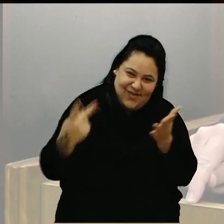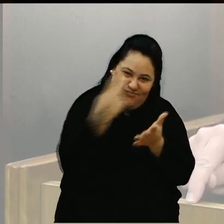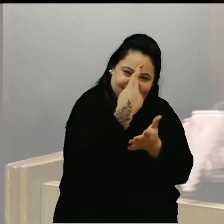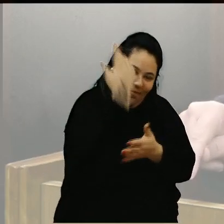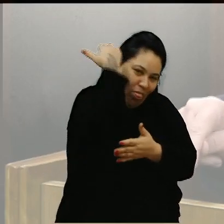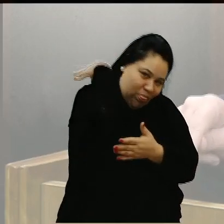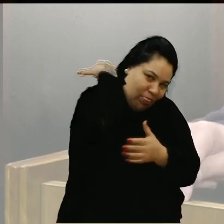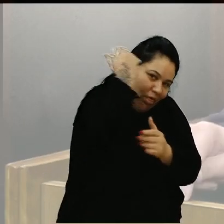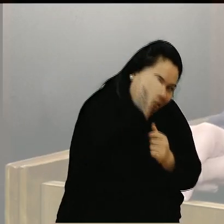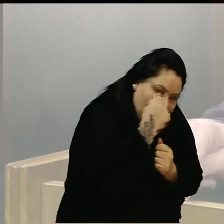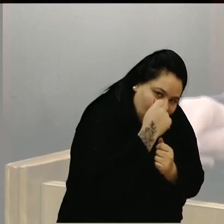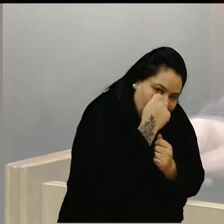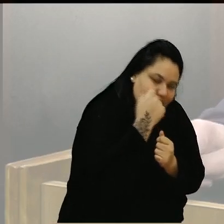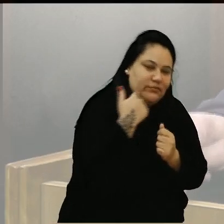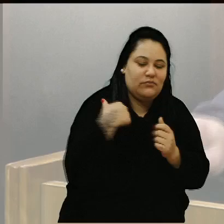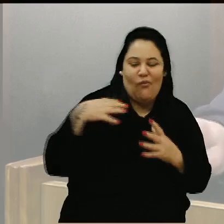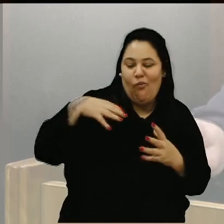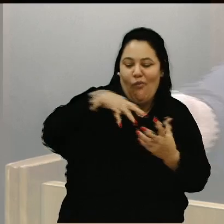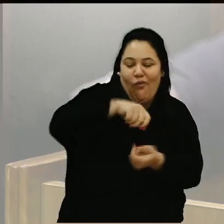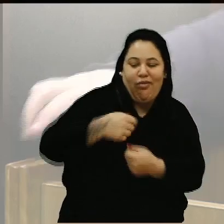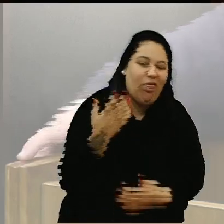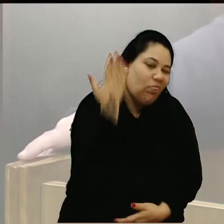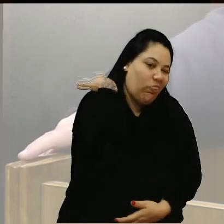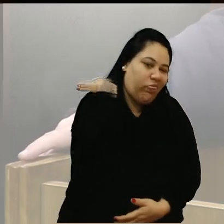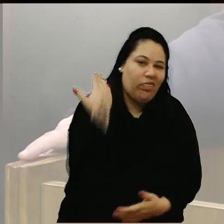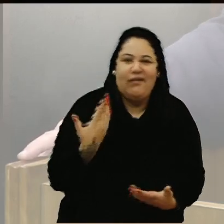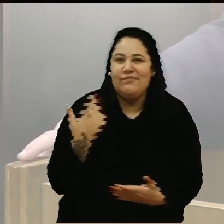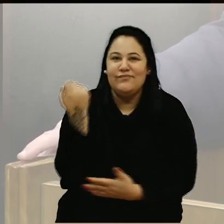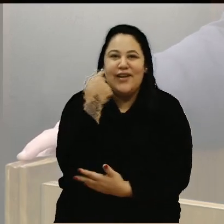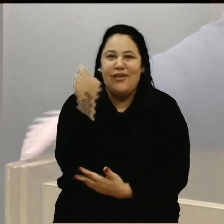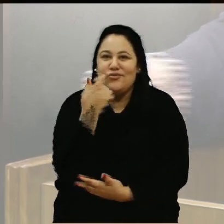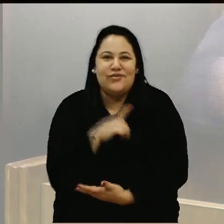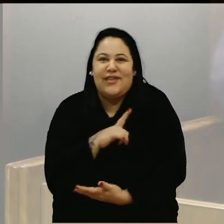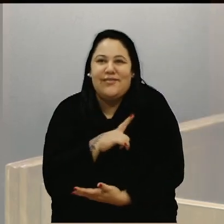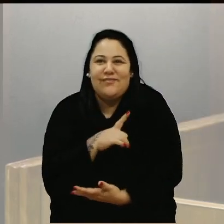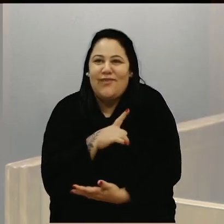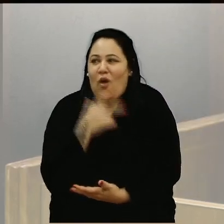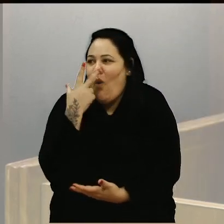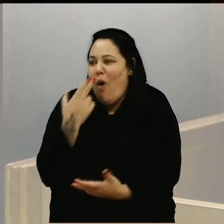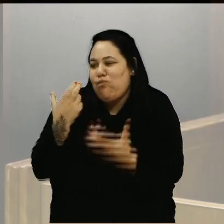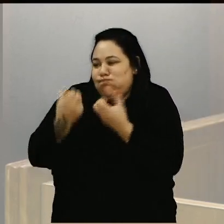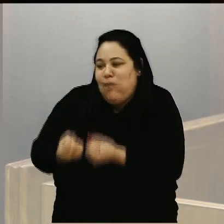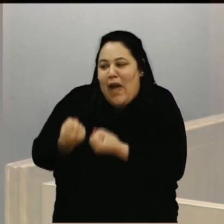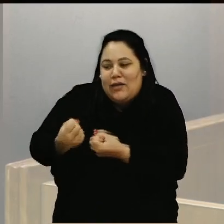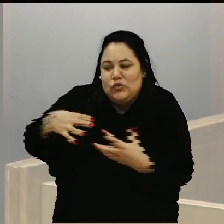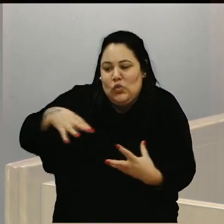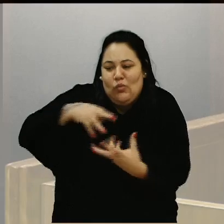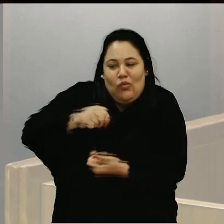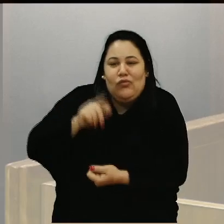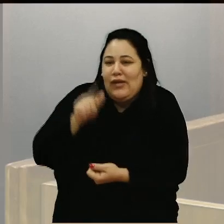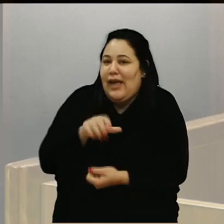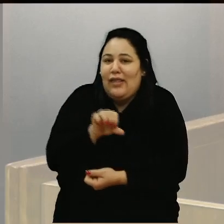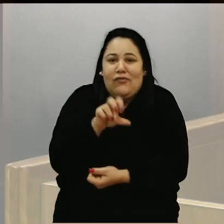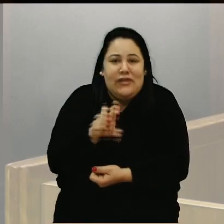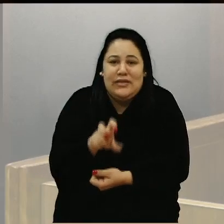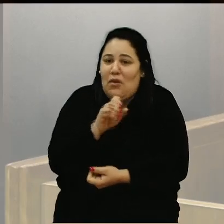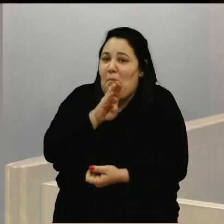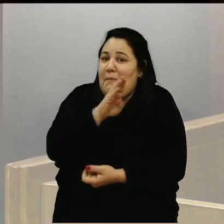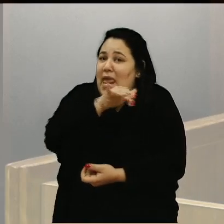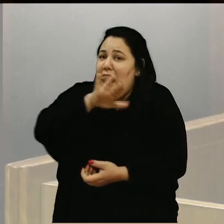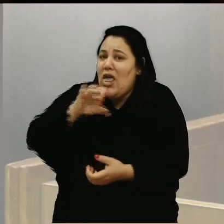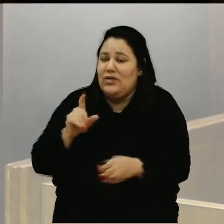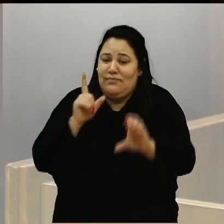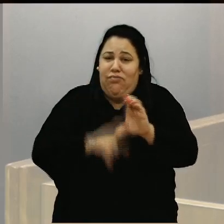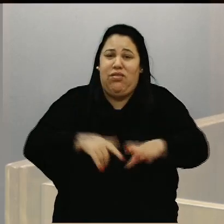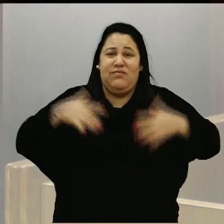gaúchos estão carregando um peso do mundo nas costas, que é essa dívida de 95 bilhões, que